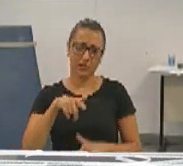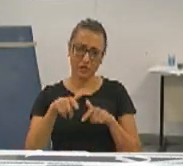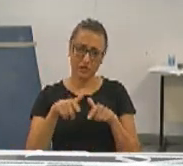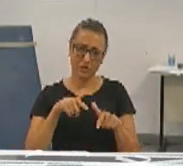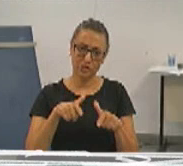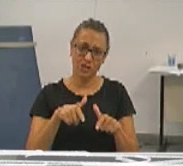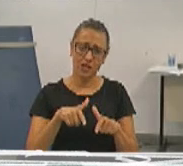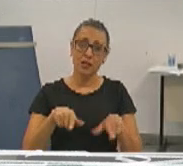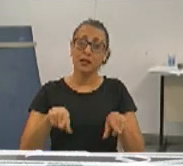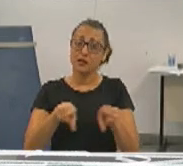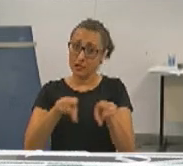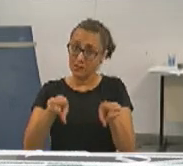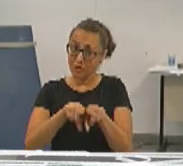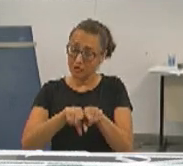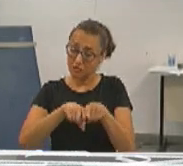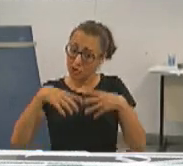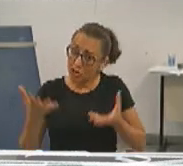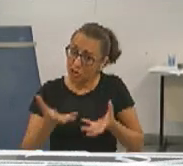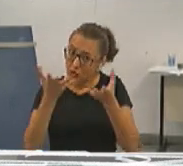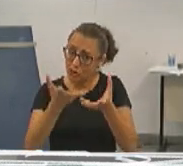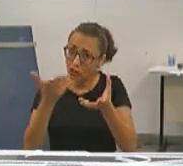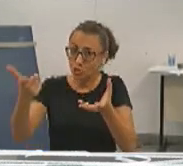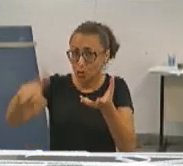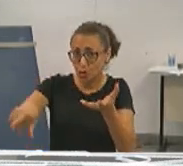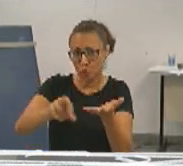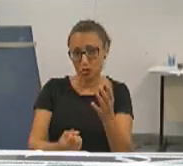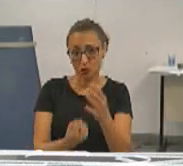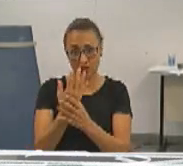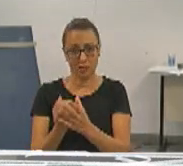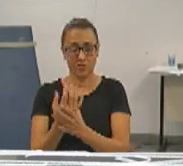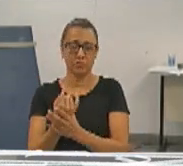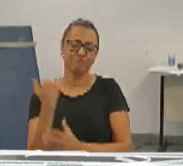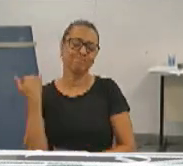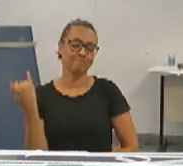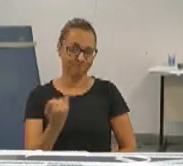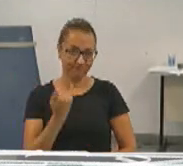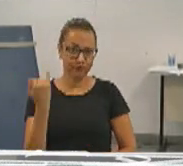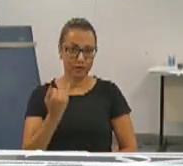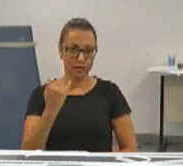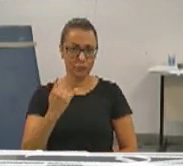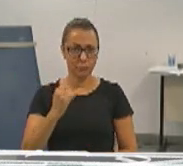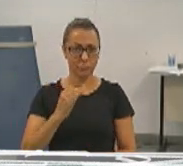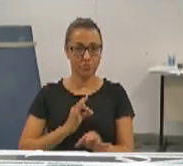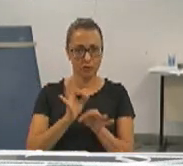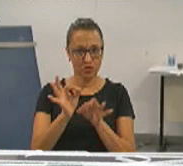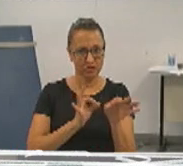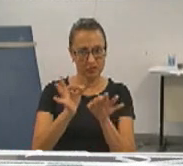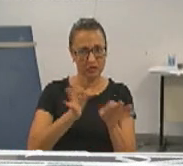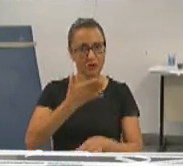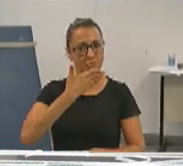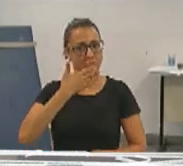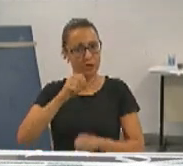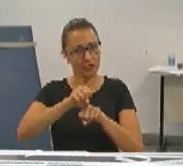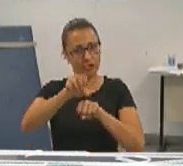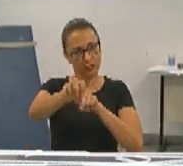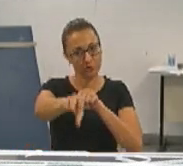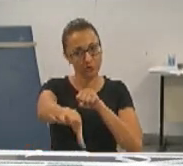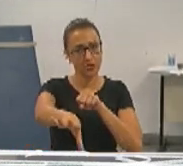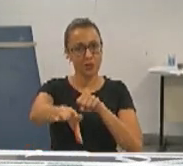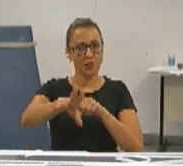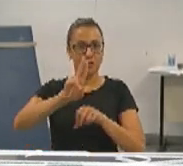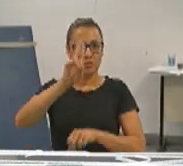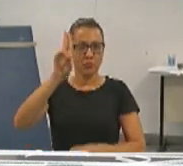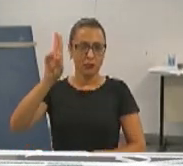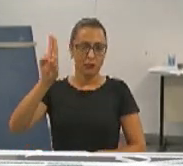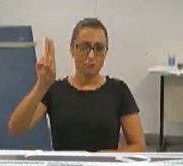mais, fomentar a criação de outras, que ainda seria importantíssimo para a construção ainda maior da extensão da